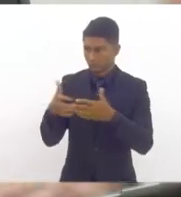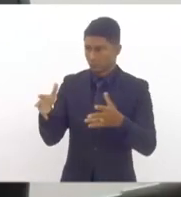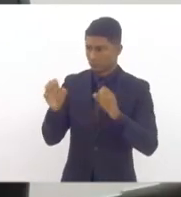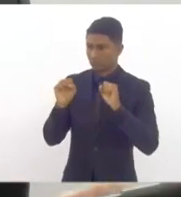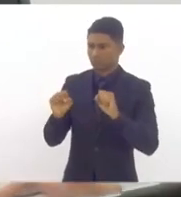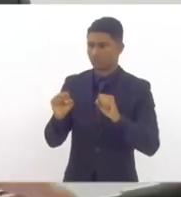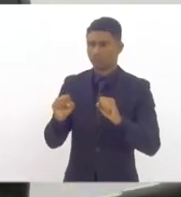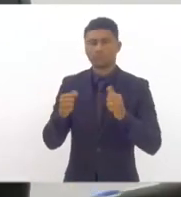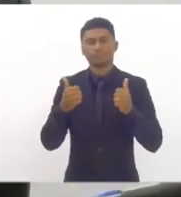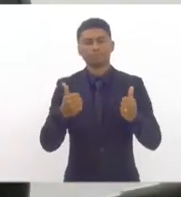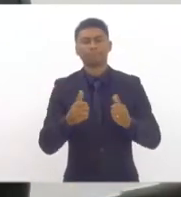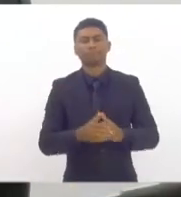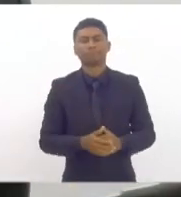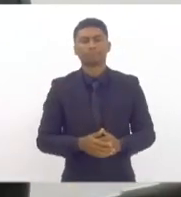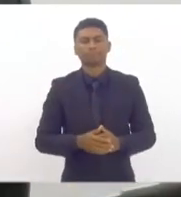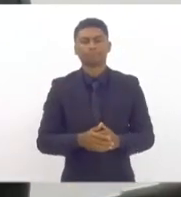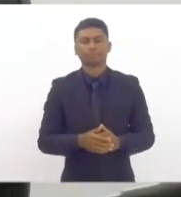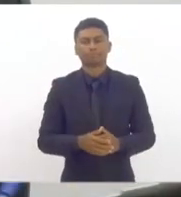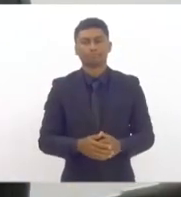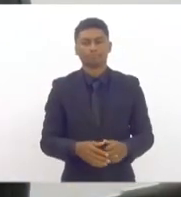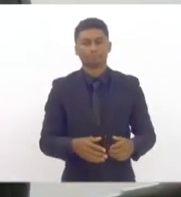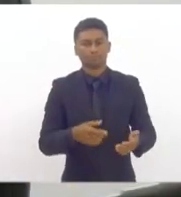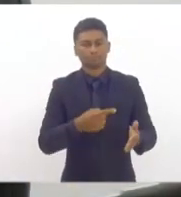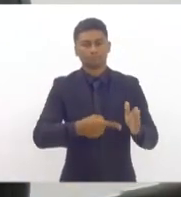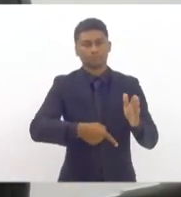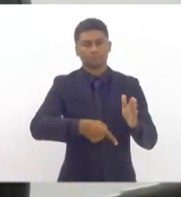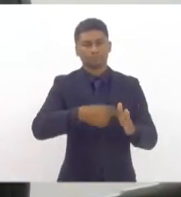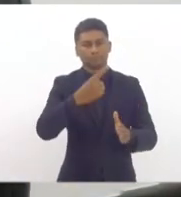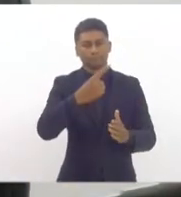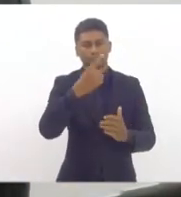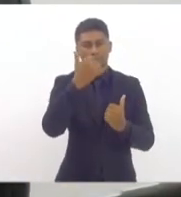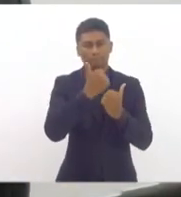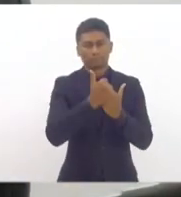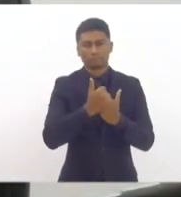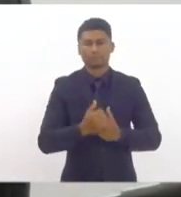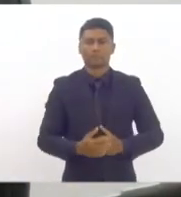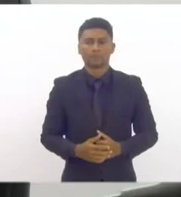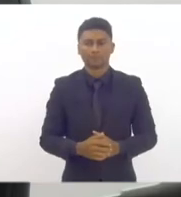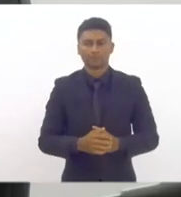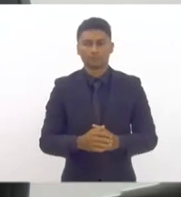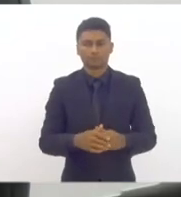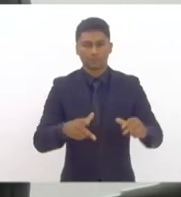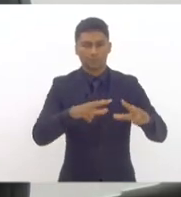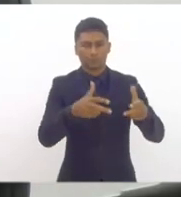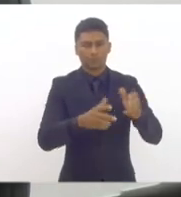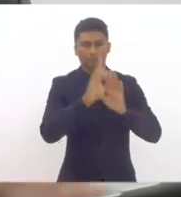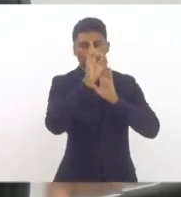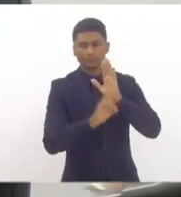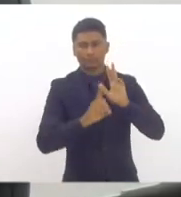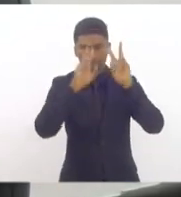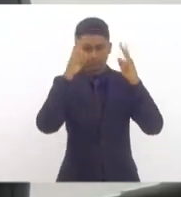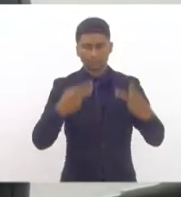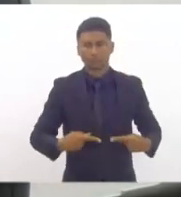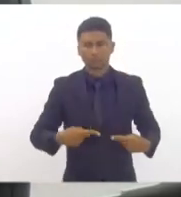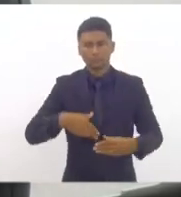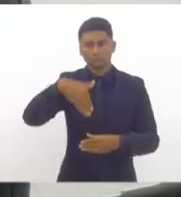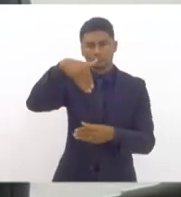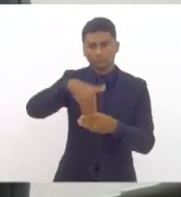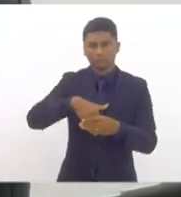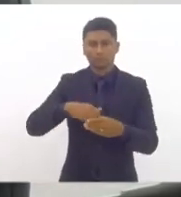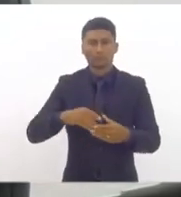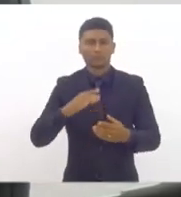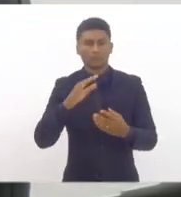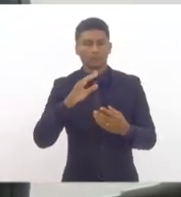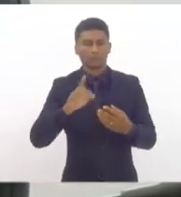Podemos? O desempate, então, da primeira suplência. A Comissão de Direitos Humanos vota em Felipe